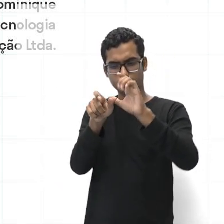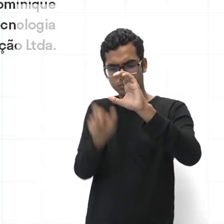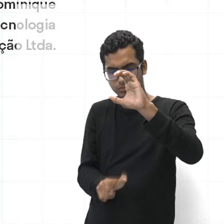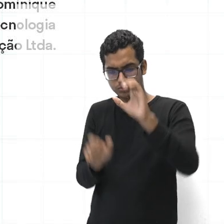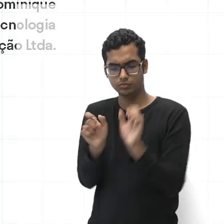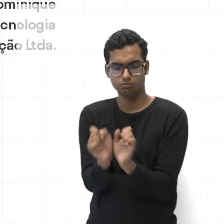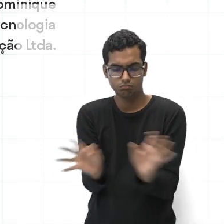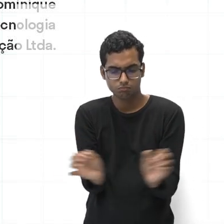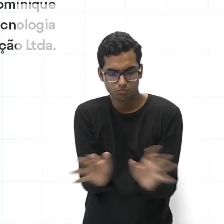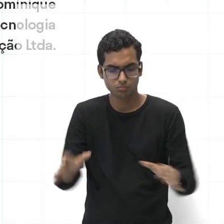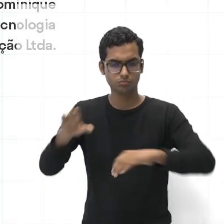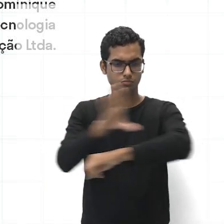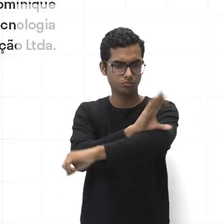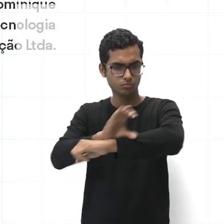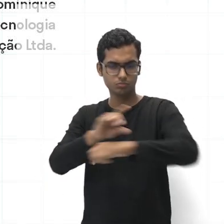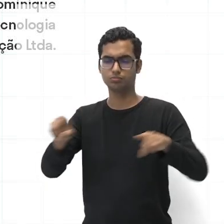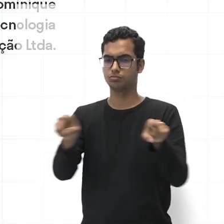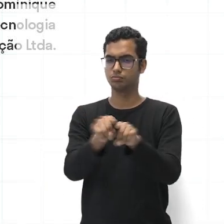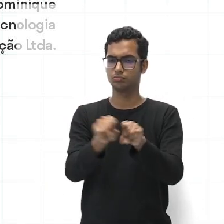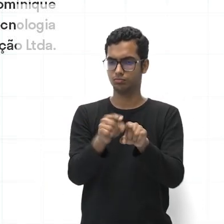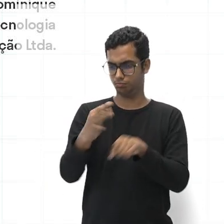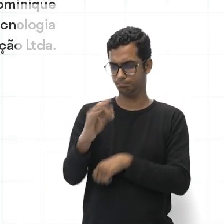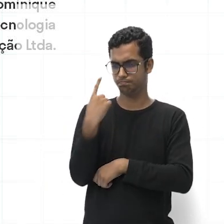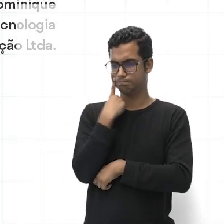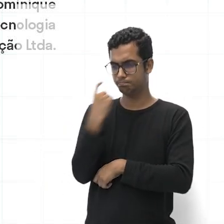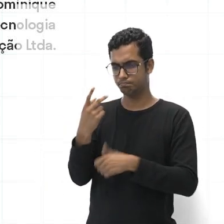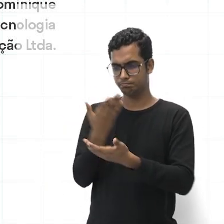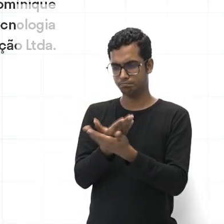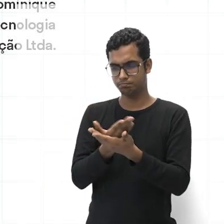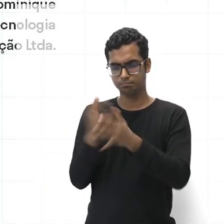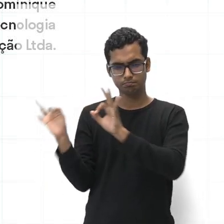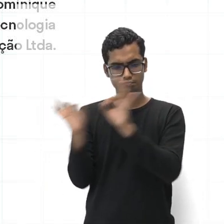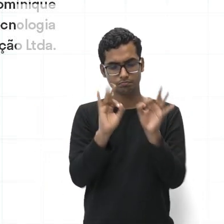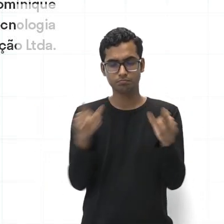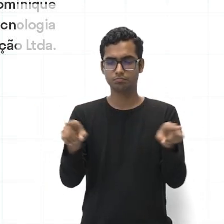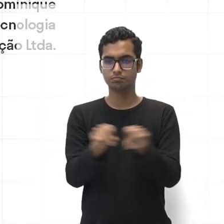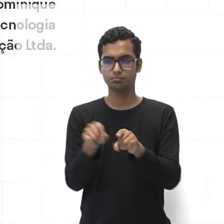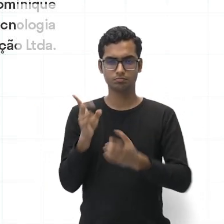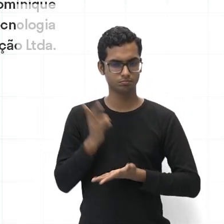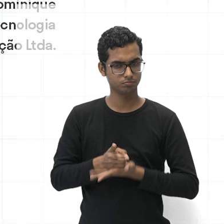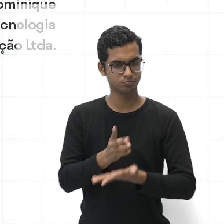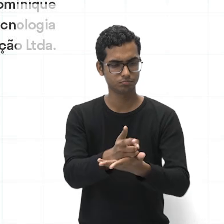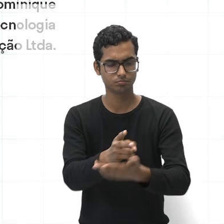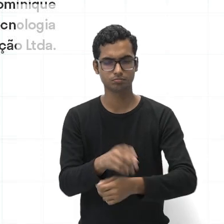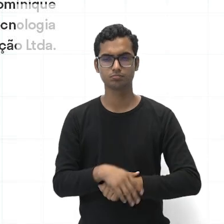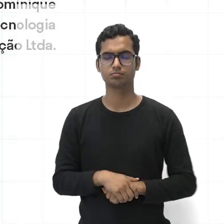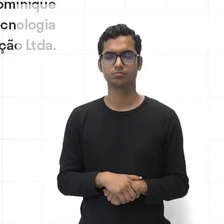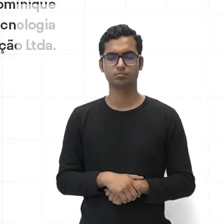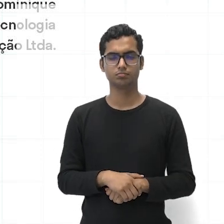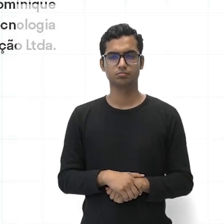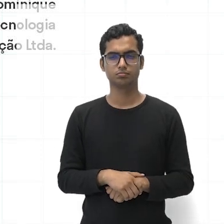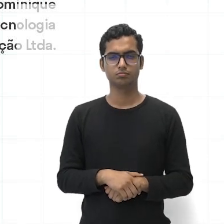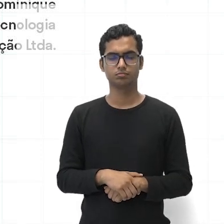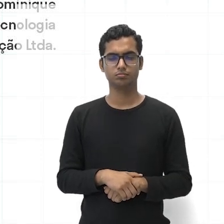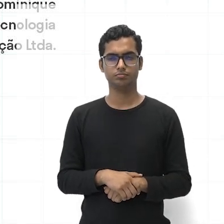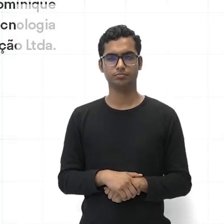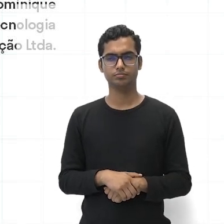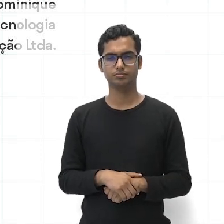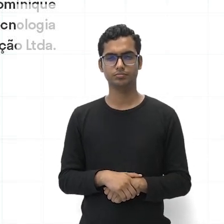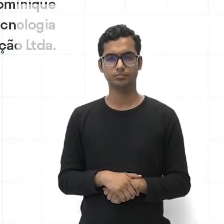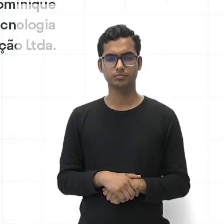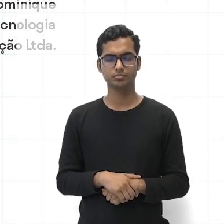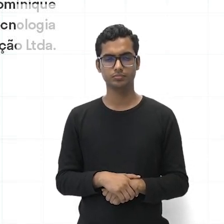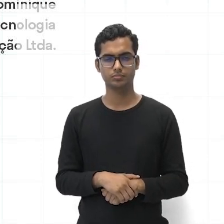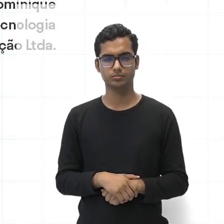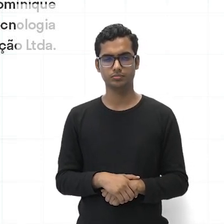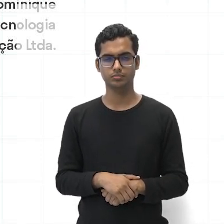os músculos. Olha só que interessante aí. Mas não para aí a nossa composição dos tipos de nervos.